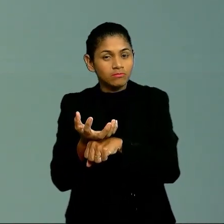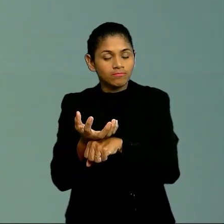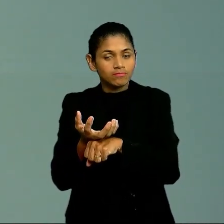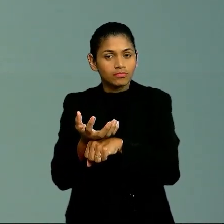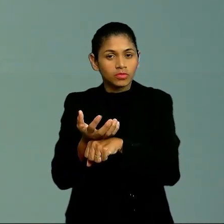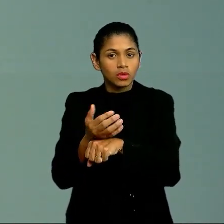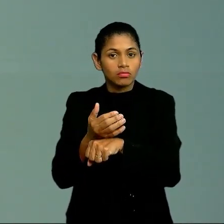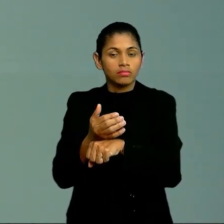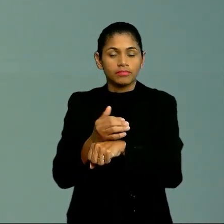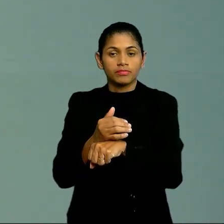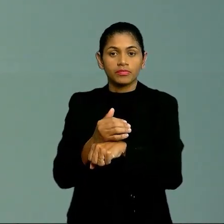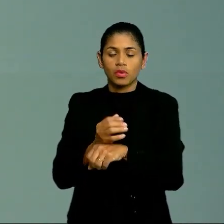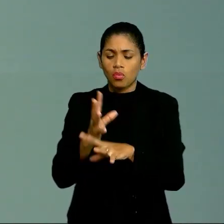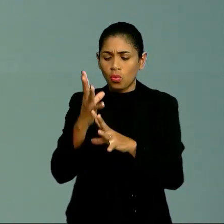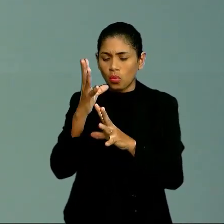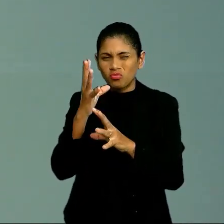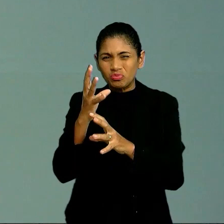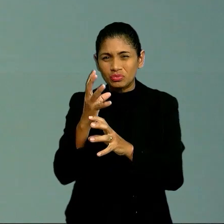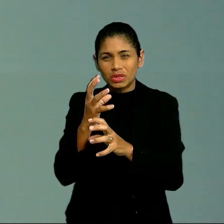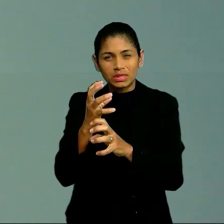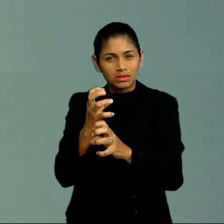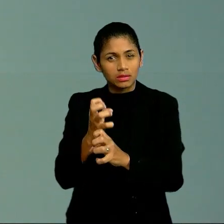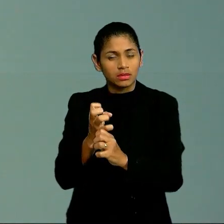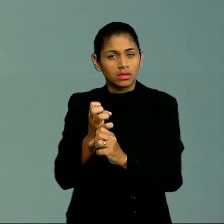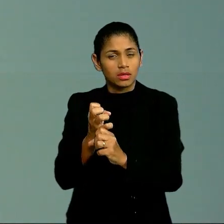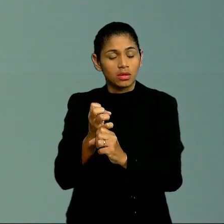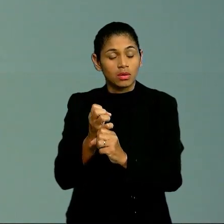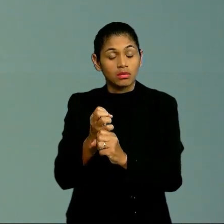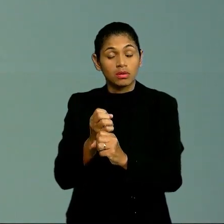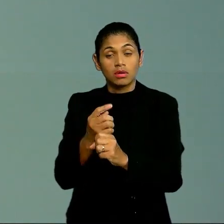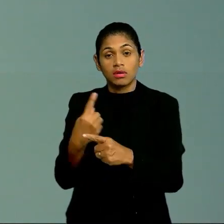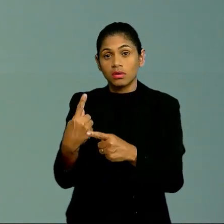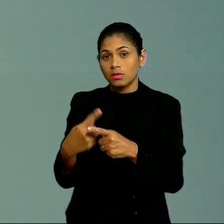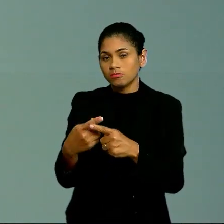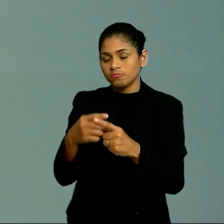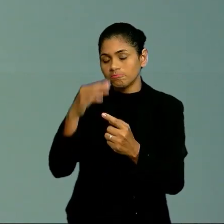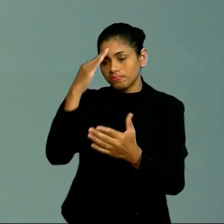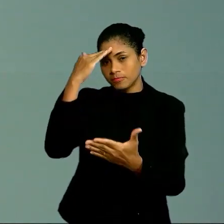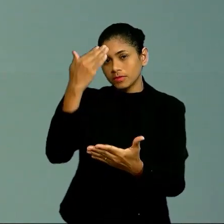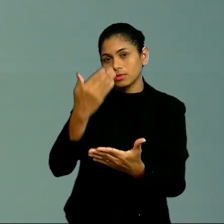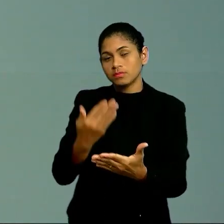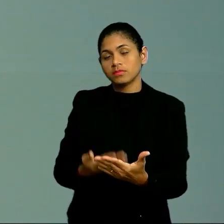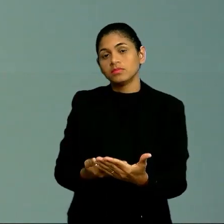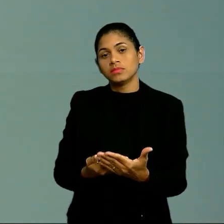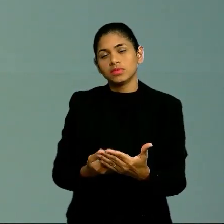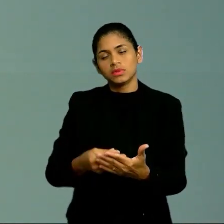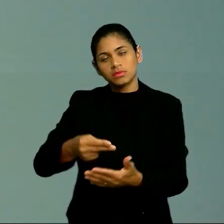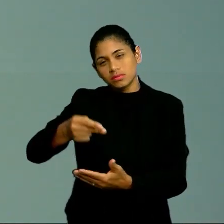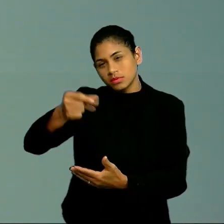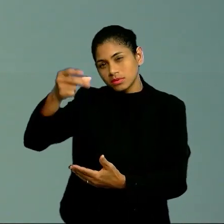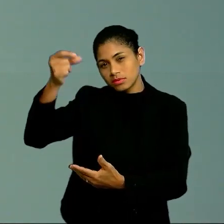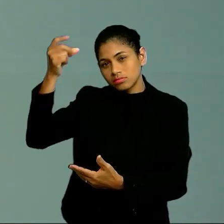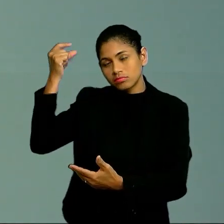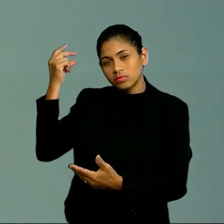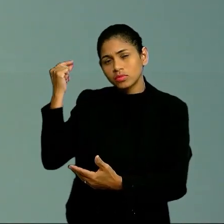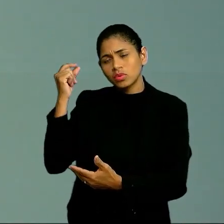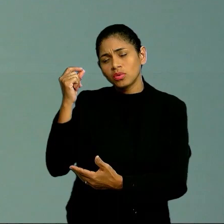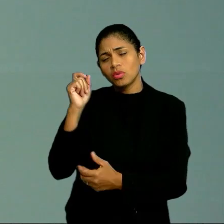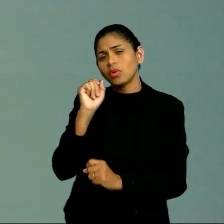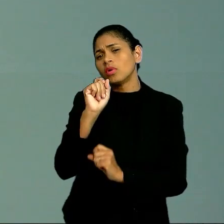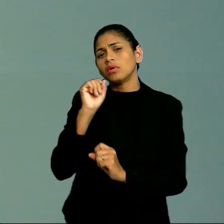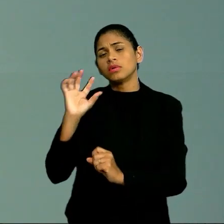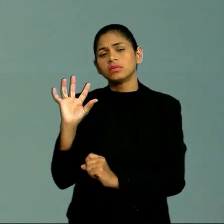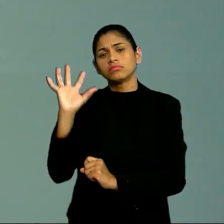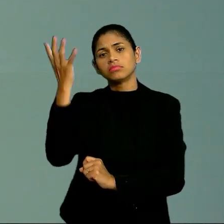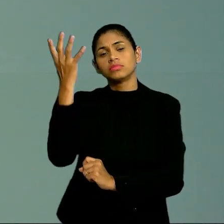atrofiado, pois acredita-se que lá atrás, né, alguns milhões de anos atrás, o que acontecia? Os